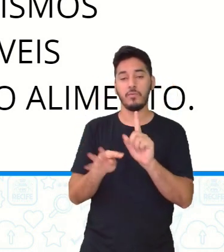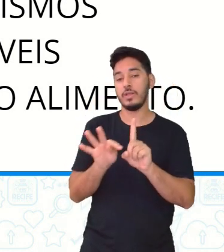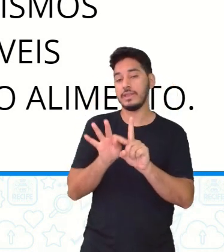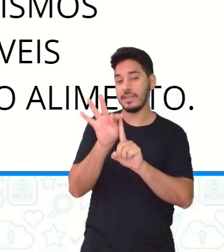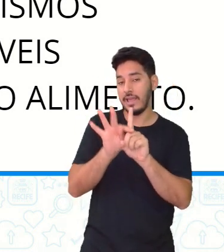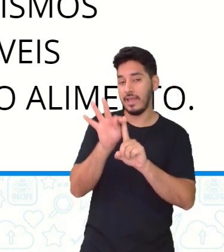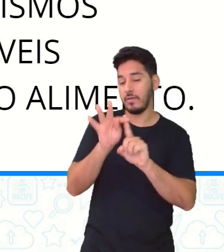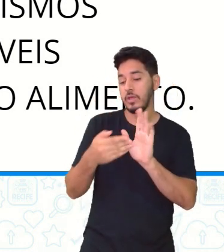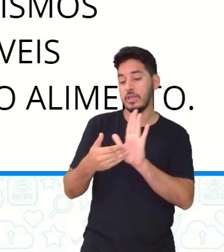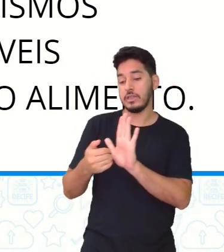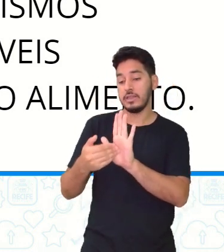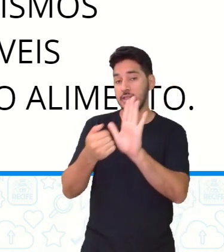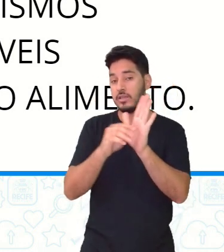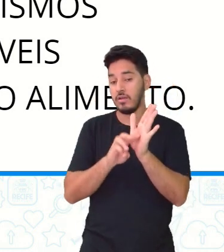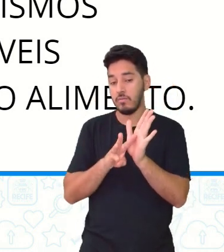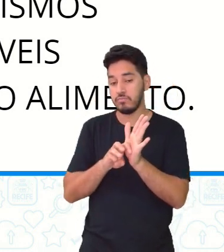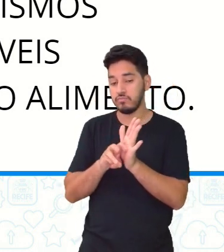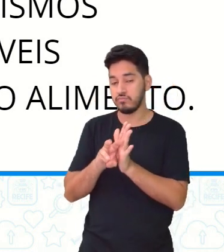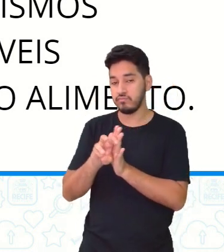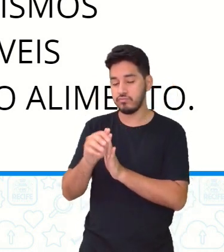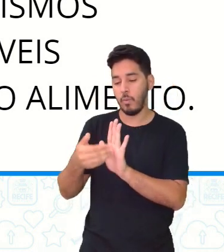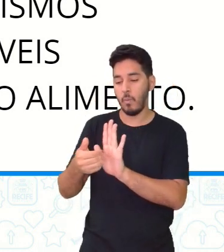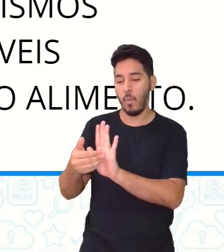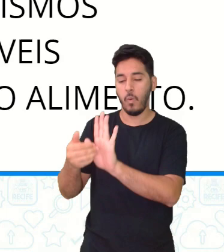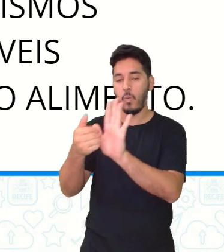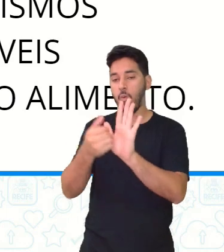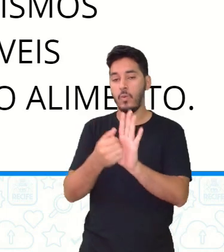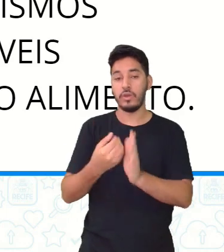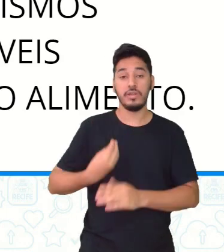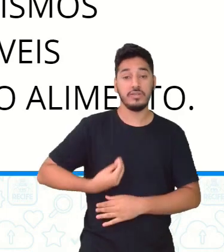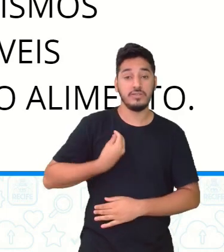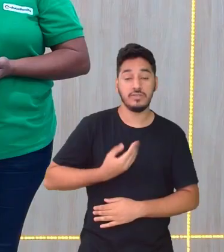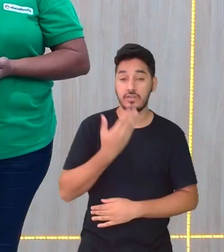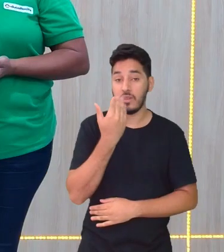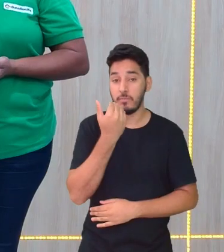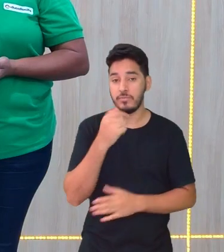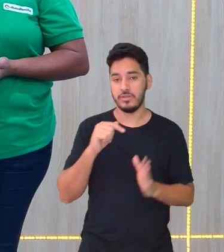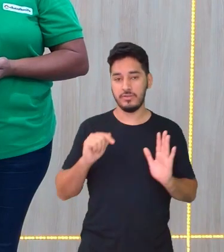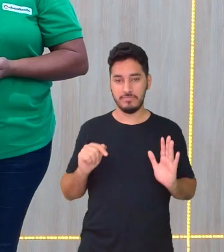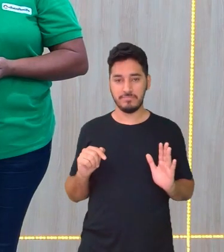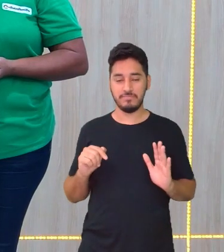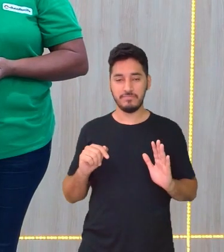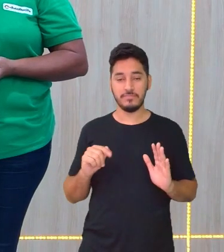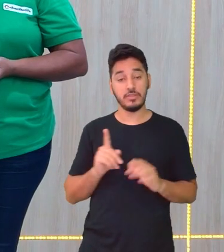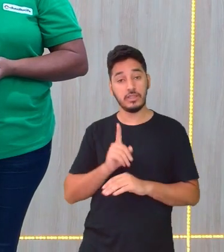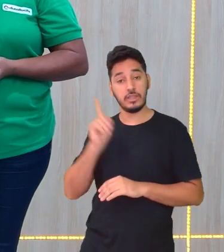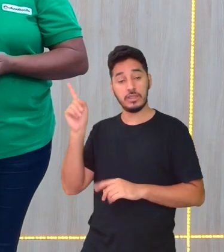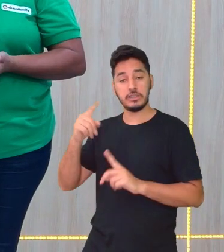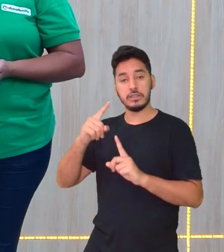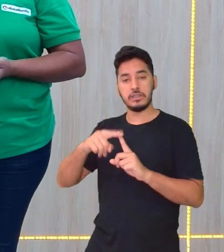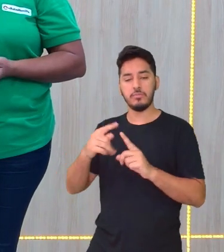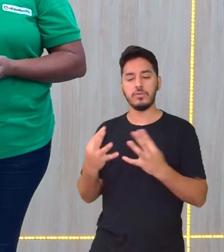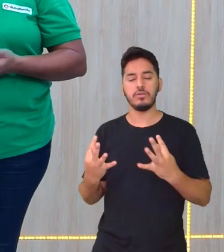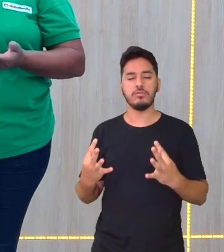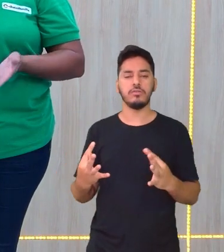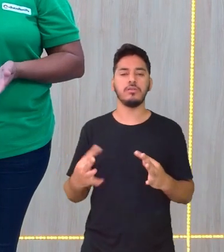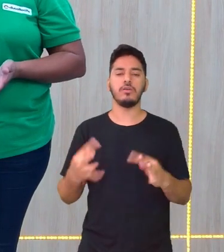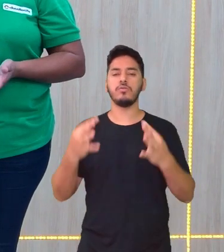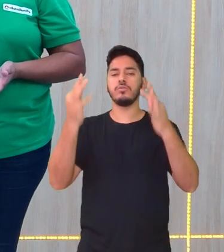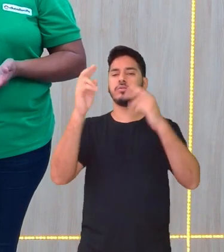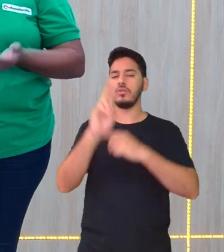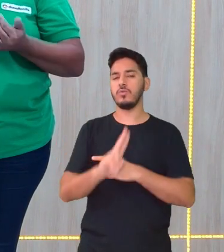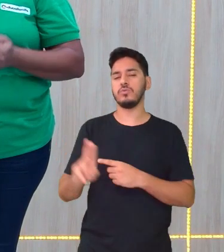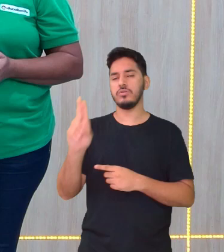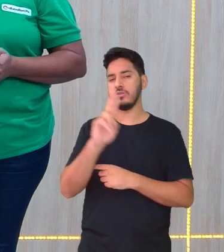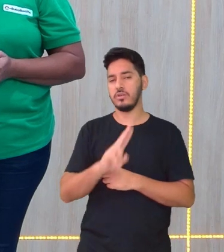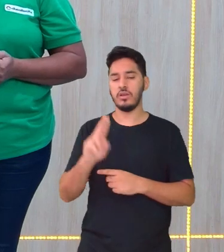elimina micro-organismos termosensíveis existentes no alimento. Então, esse tipo de tecnologia, ele é muito